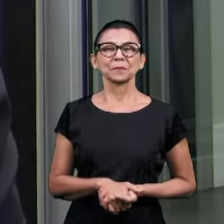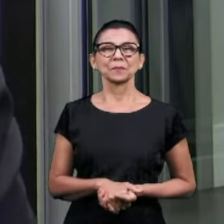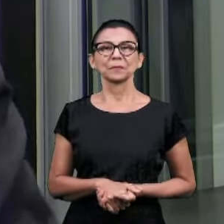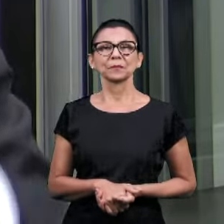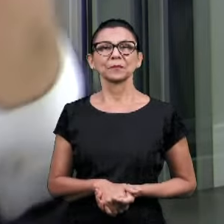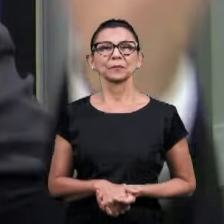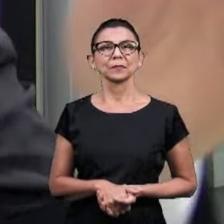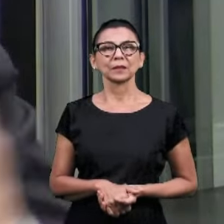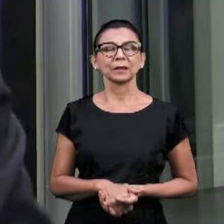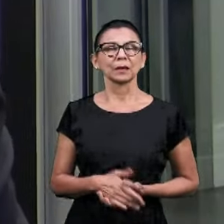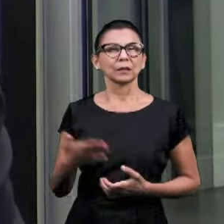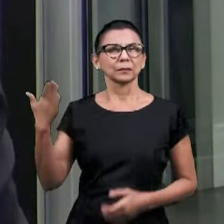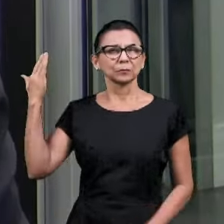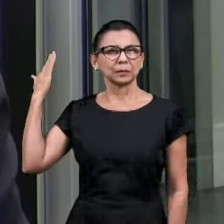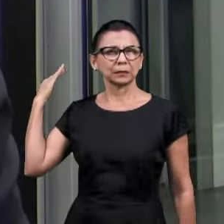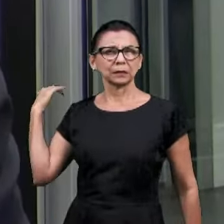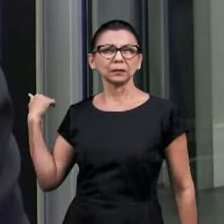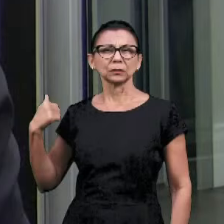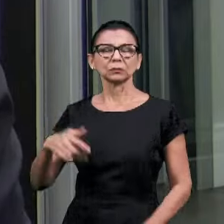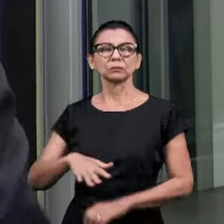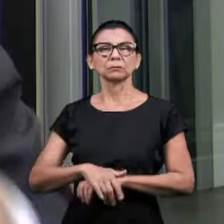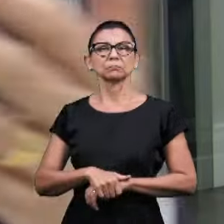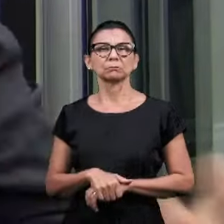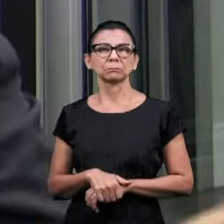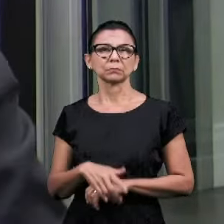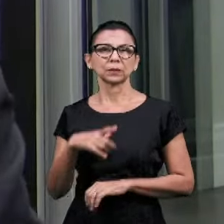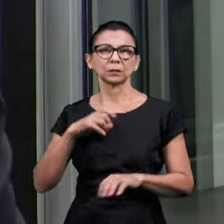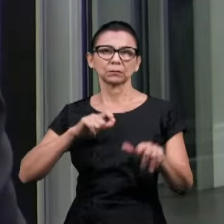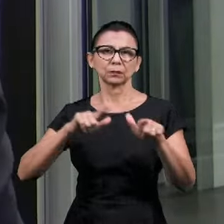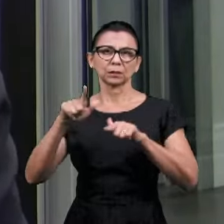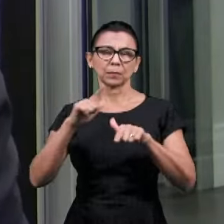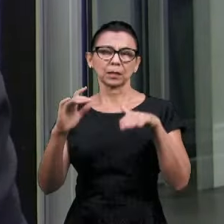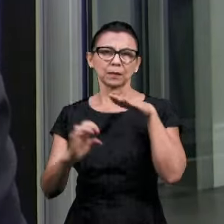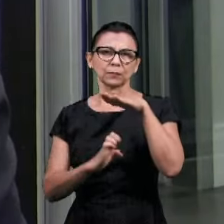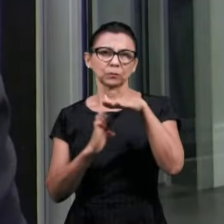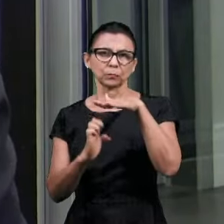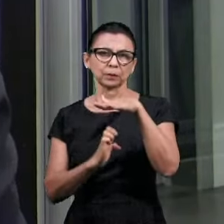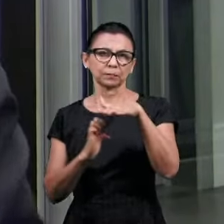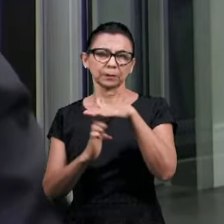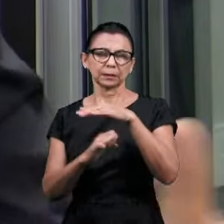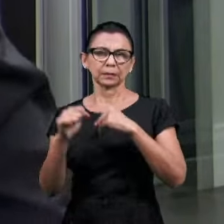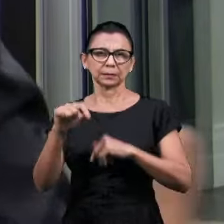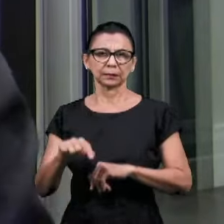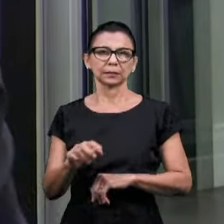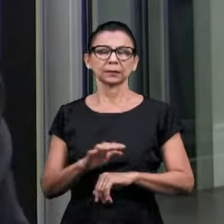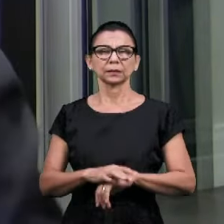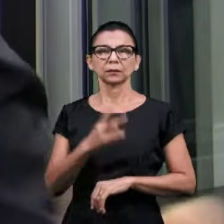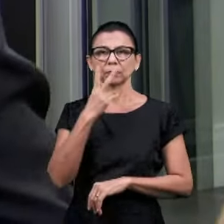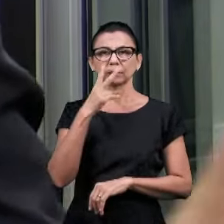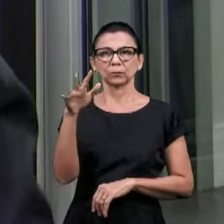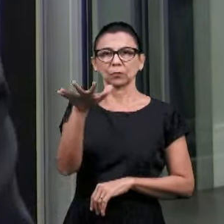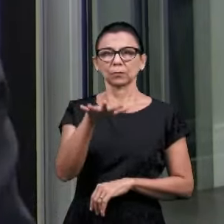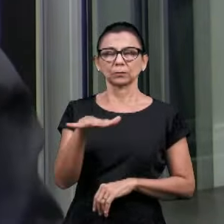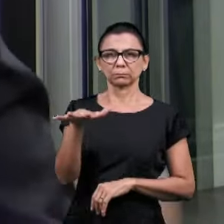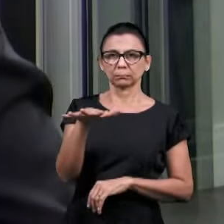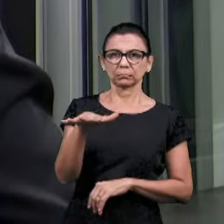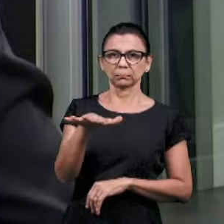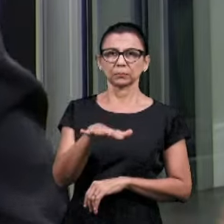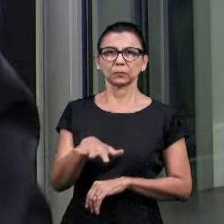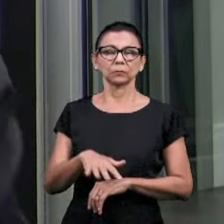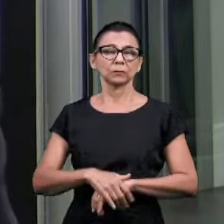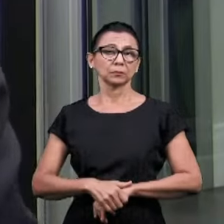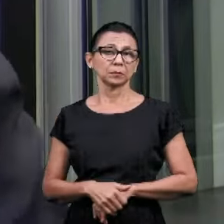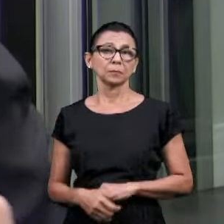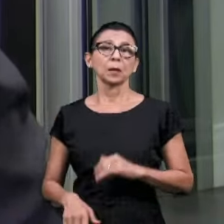na Companhia Siderúrgica Tubarão, né? Hoje a ArcelorMittal Tubarão, aqui na Grande Vitória. Foi o meu único